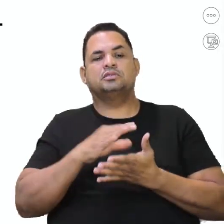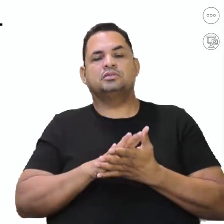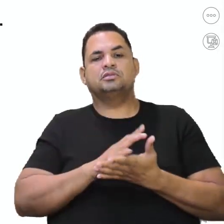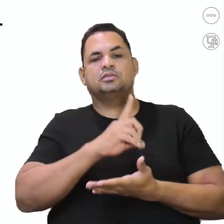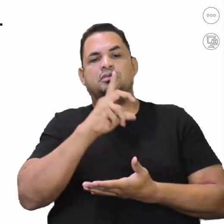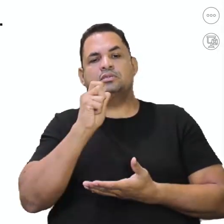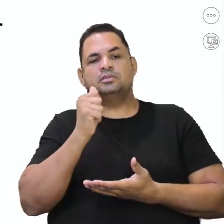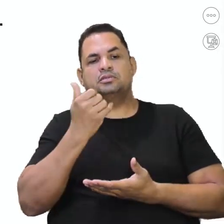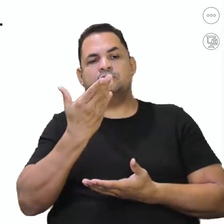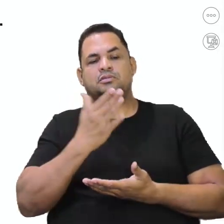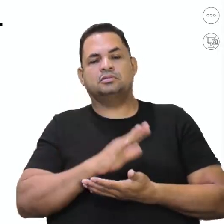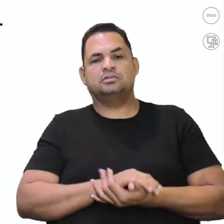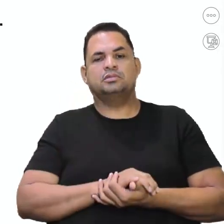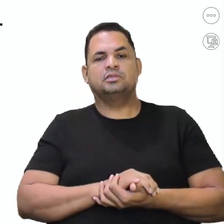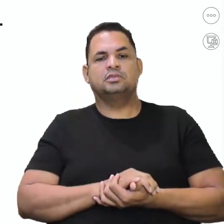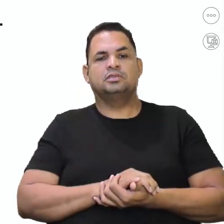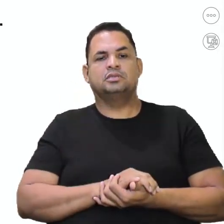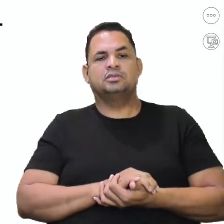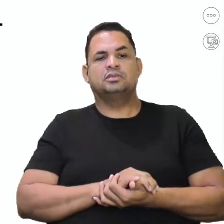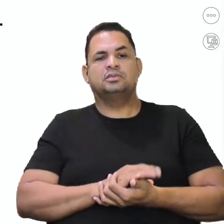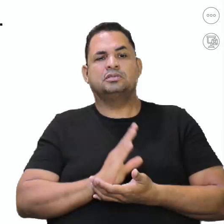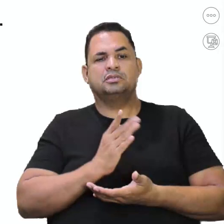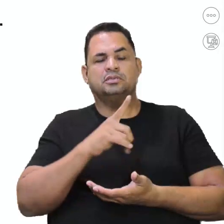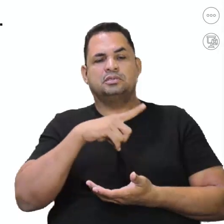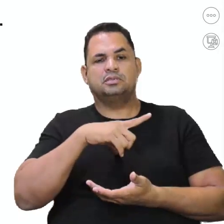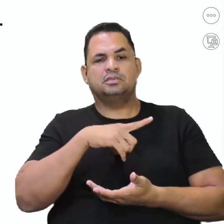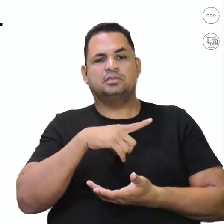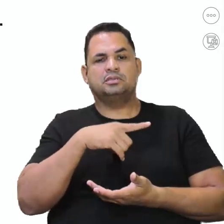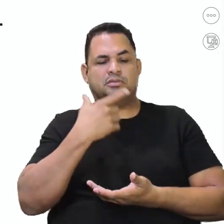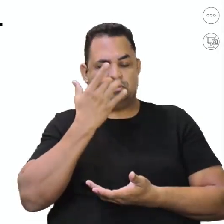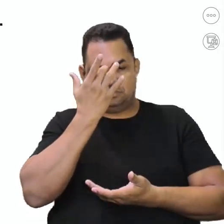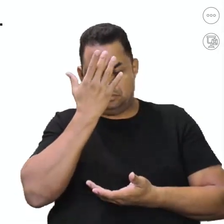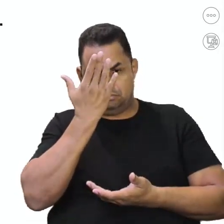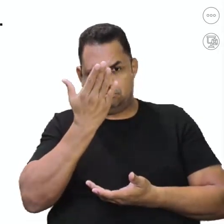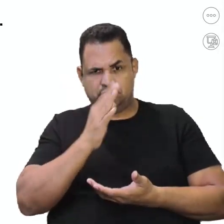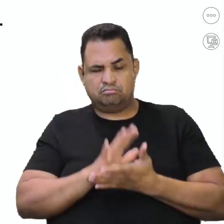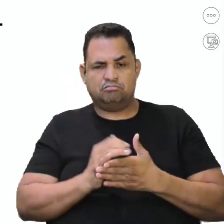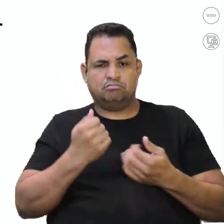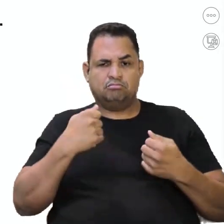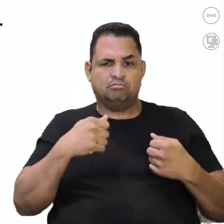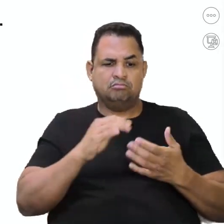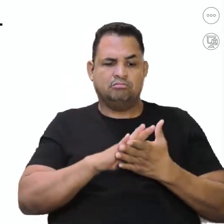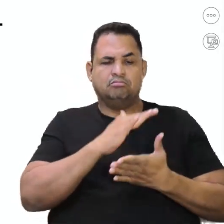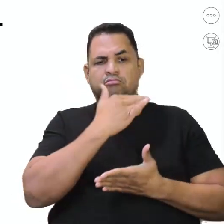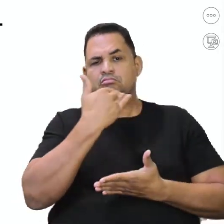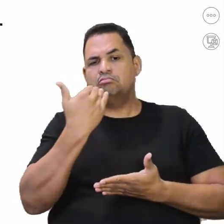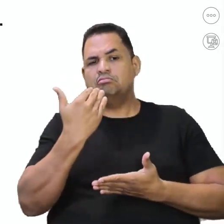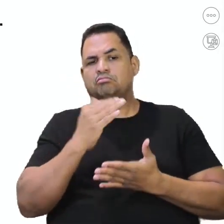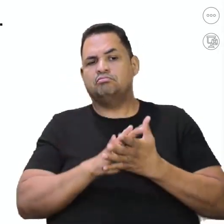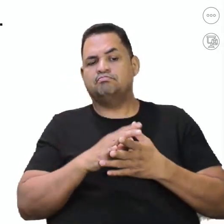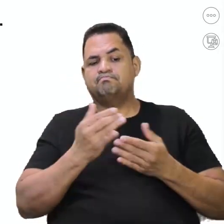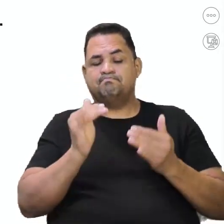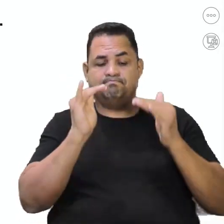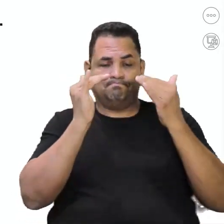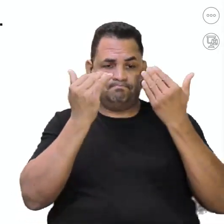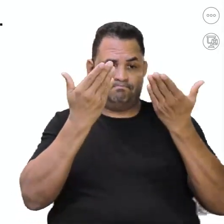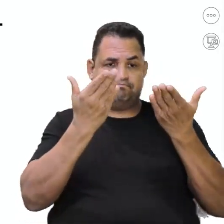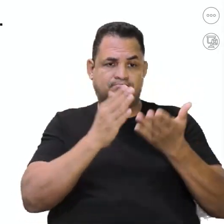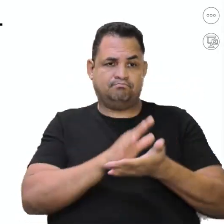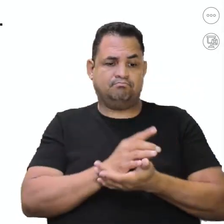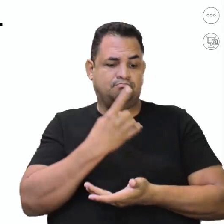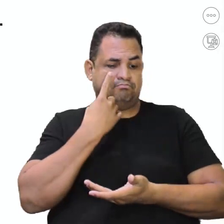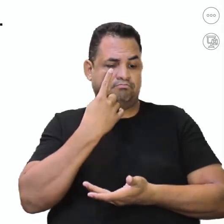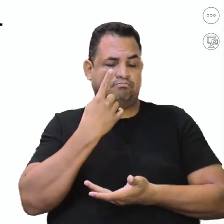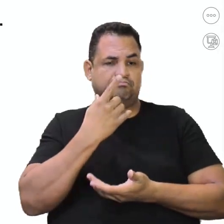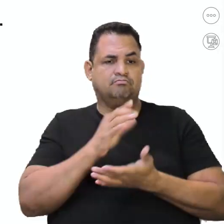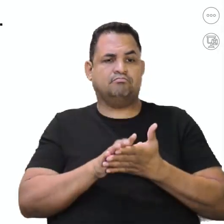data. Eu vou lá e vejo essa data aqui. Se tiver essa data aqui, eu imagino que pode ser a morte dele, mas eu tenho que prestar atenção para